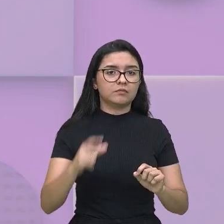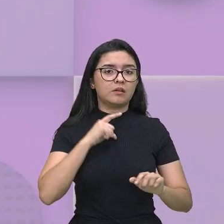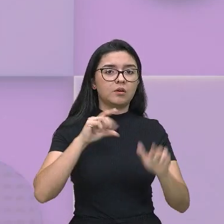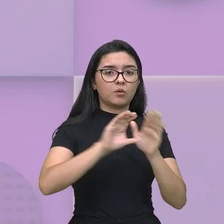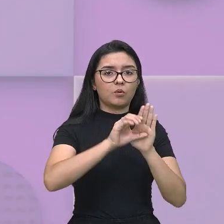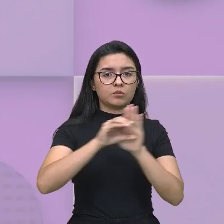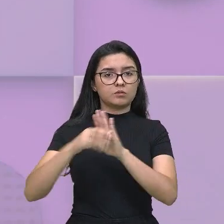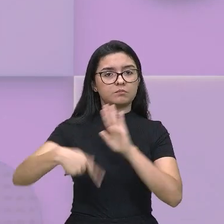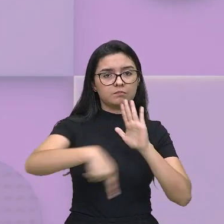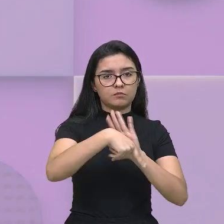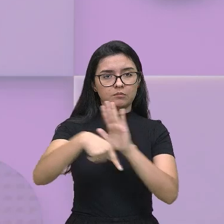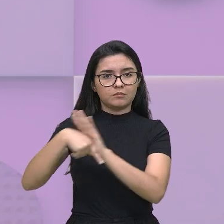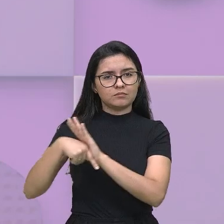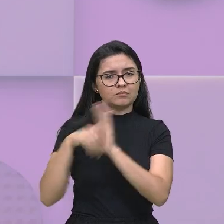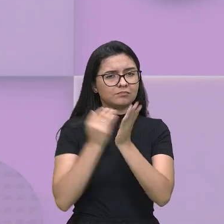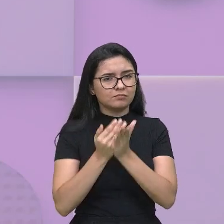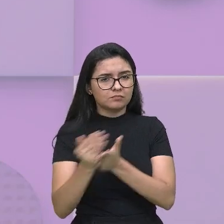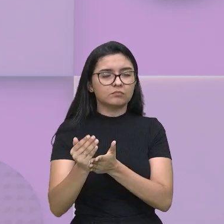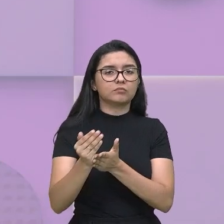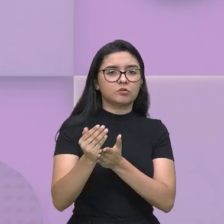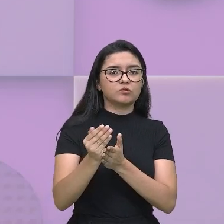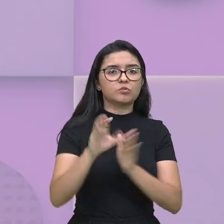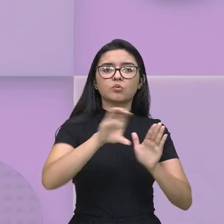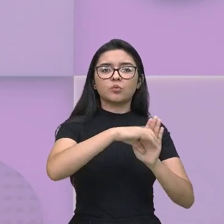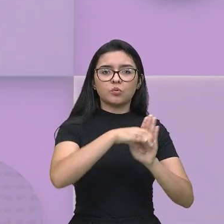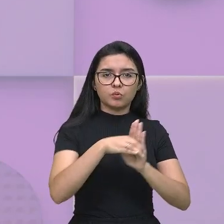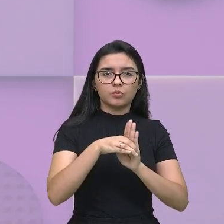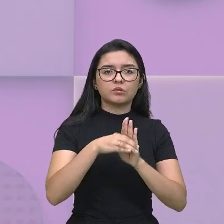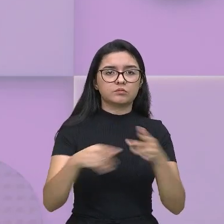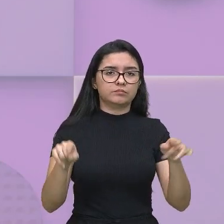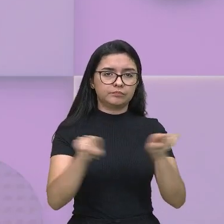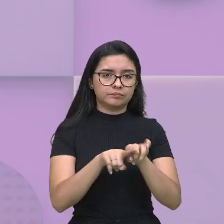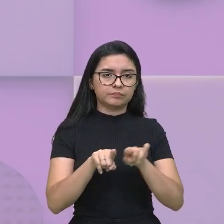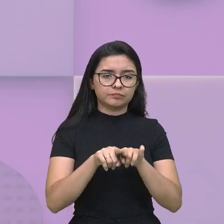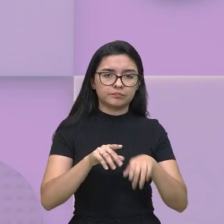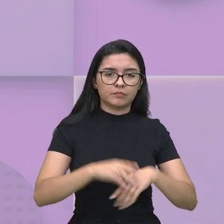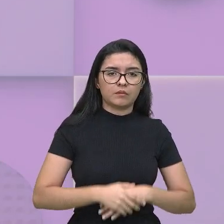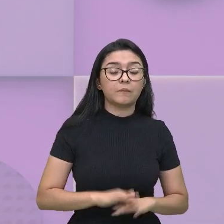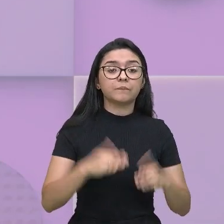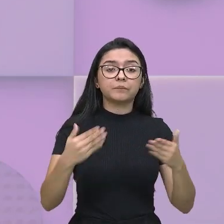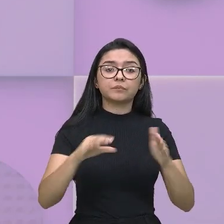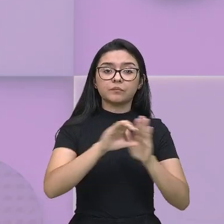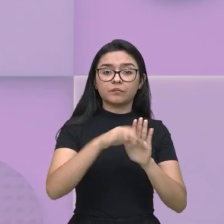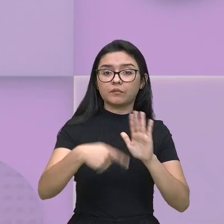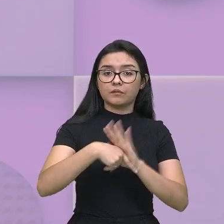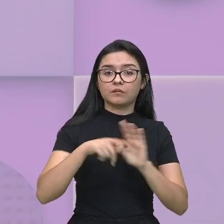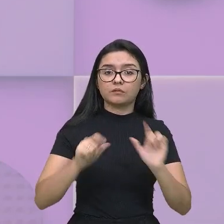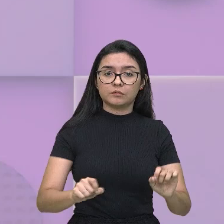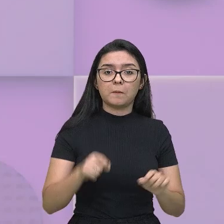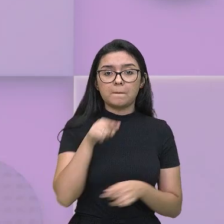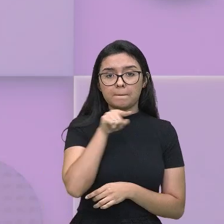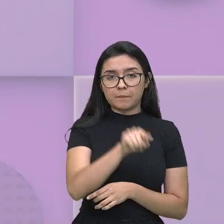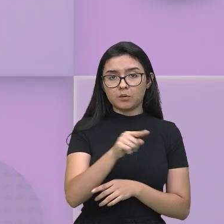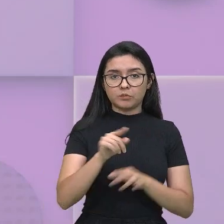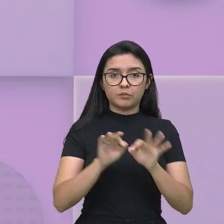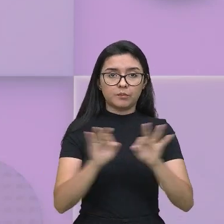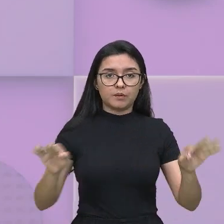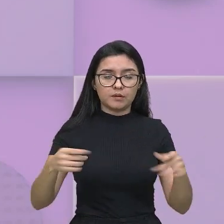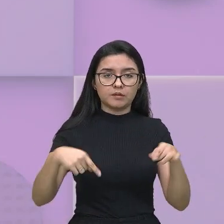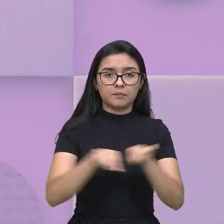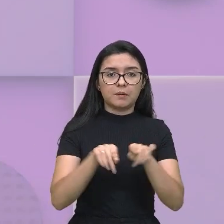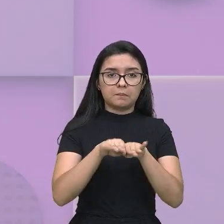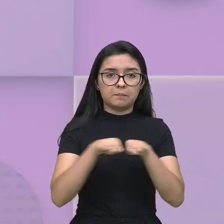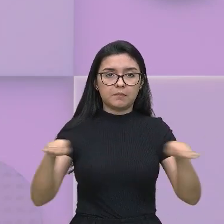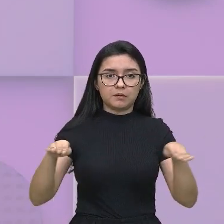conceitos primitivos, desses conceitos elementares, que são os conceitos de ponto, reta e